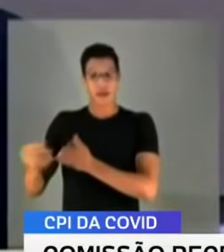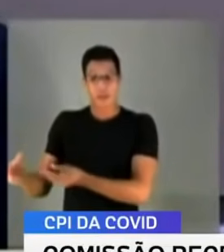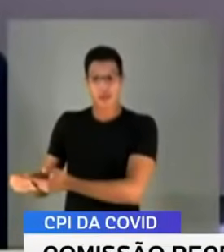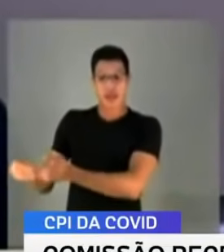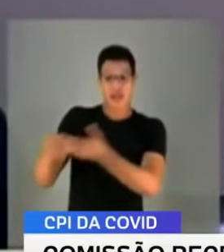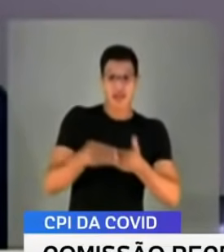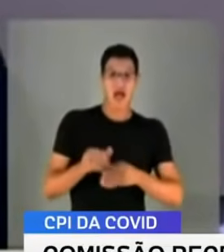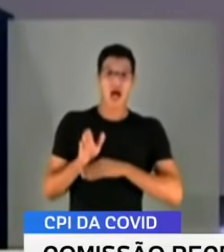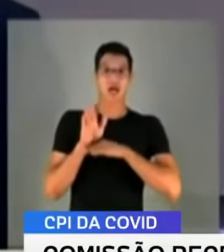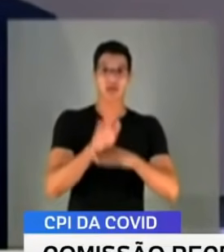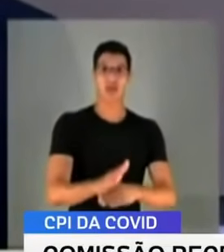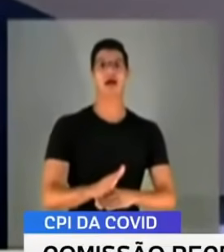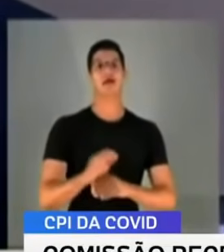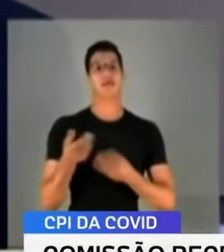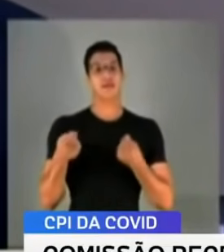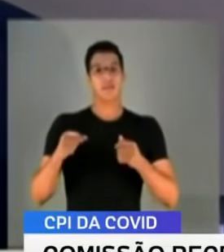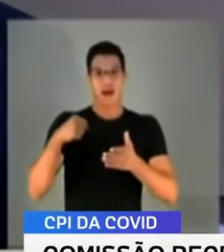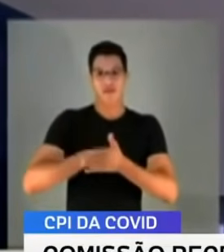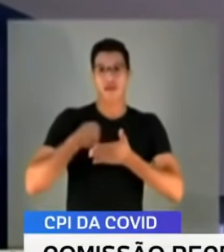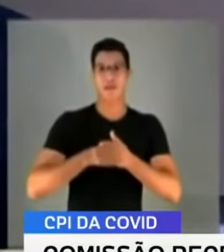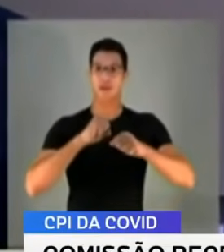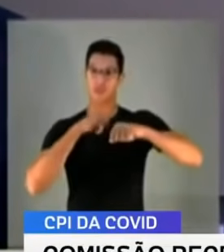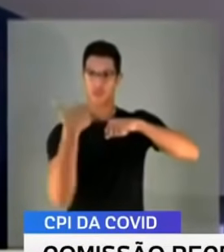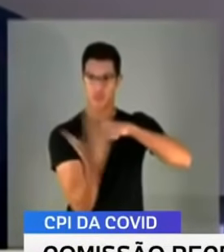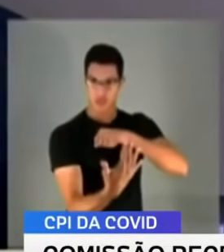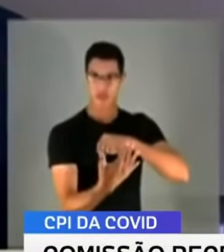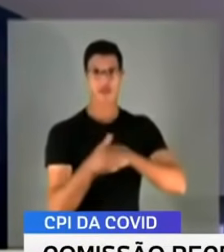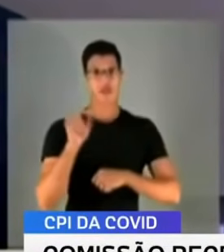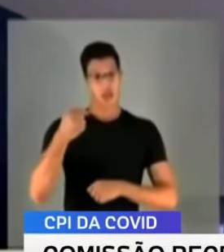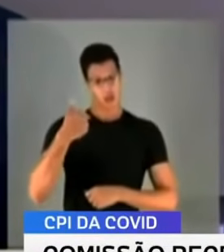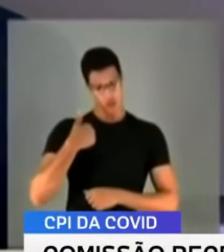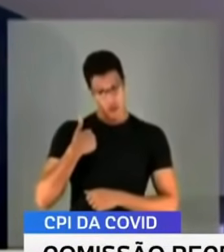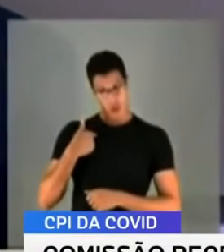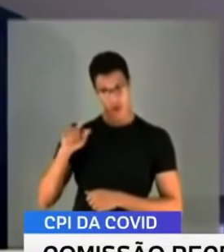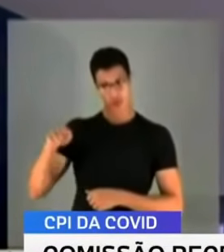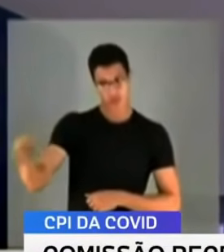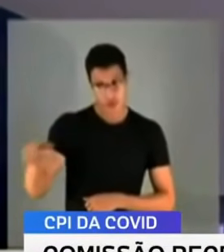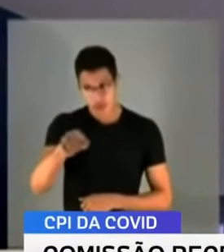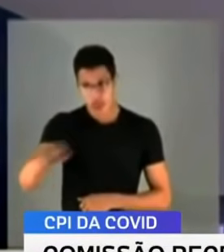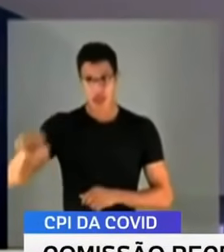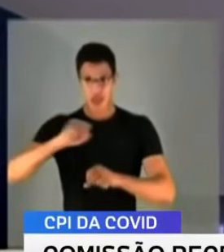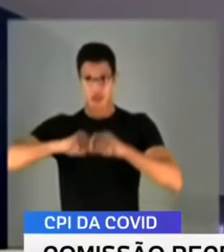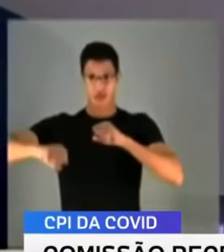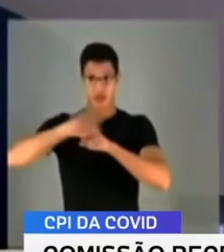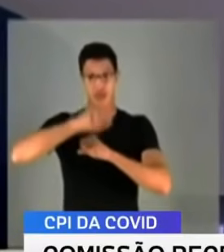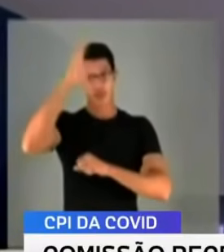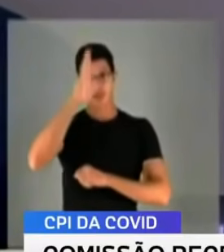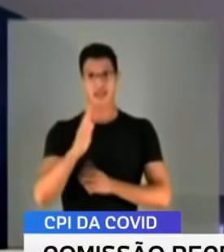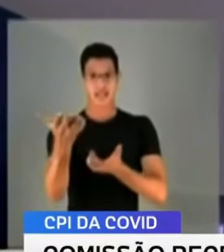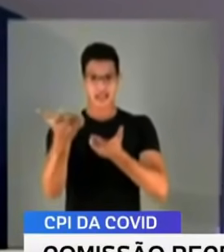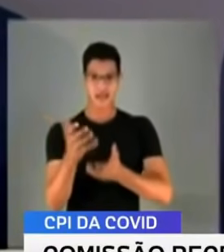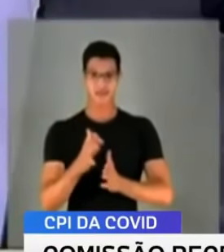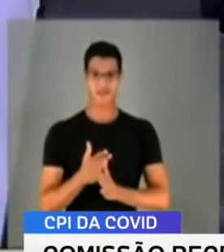trazer benefícios para o enfrentamento da doença. É o que eu, é o que o senhor, é o que toda a sociedade brasileira quer.